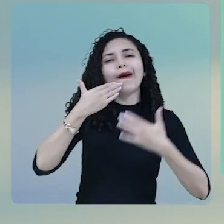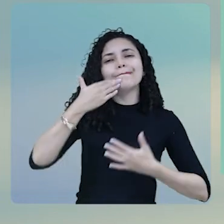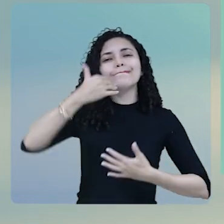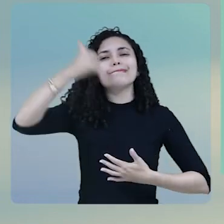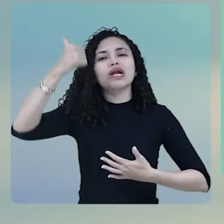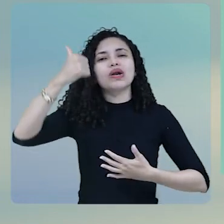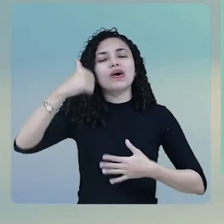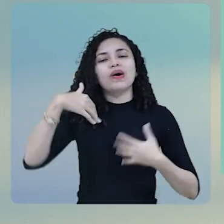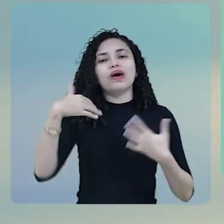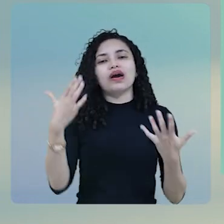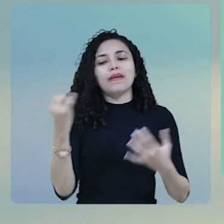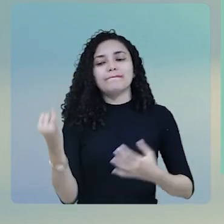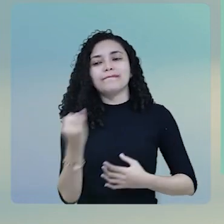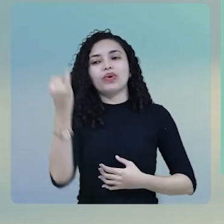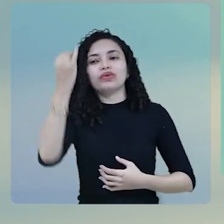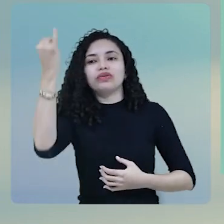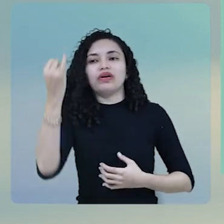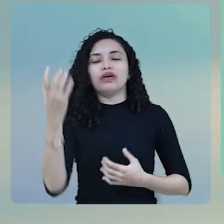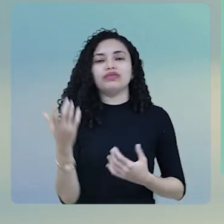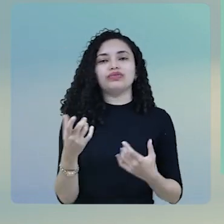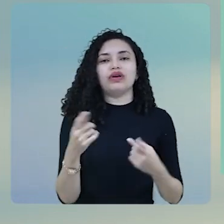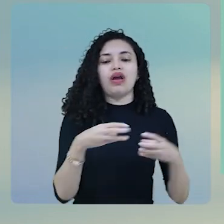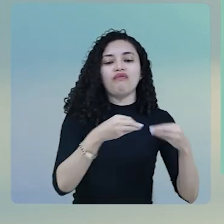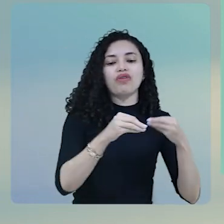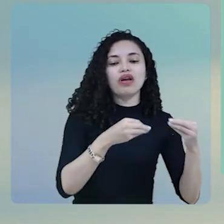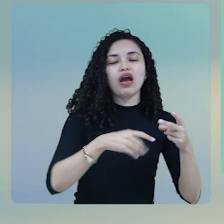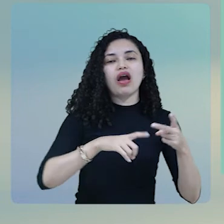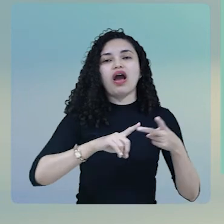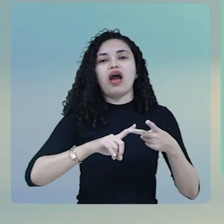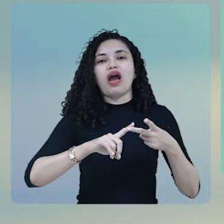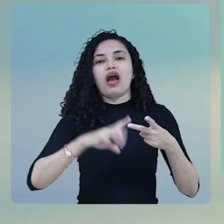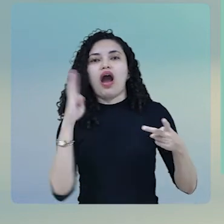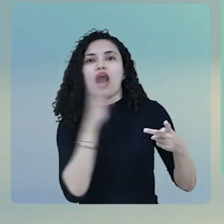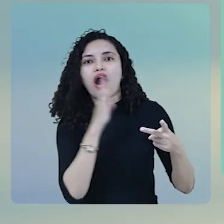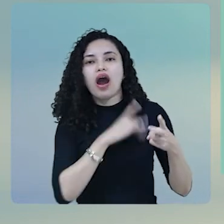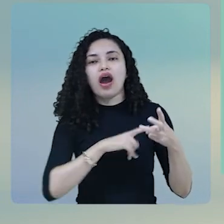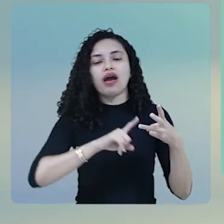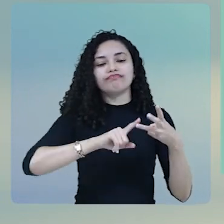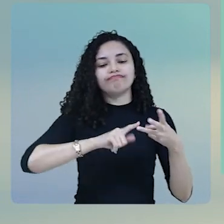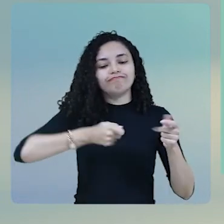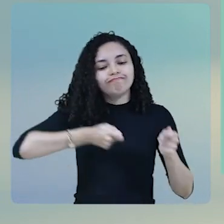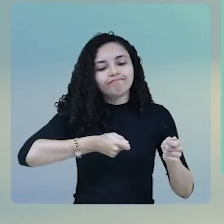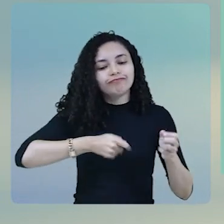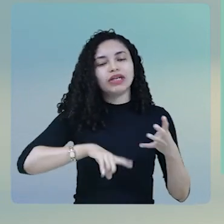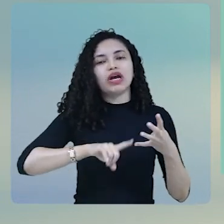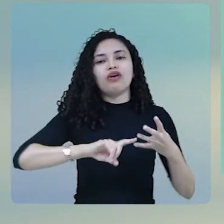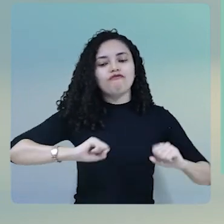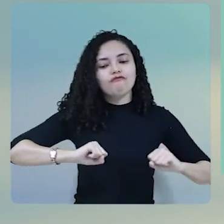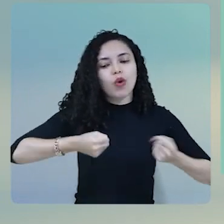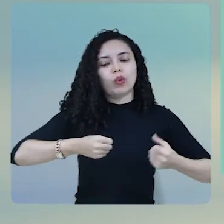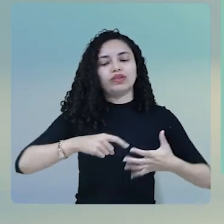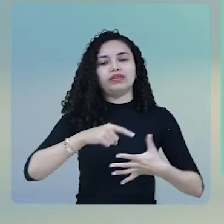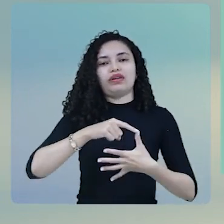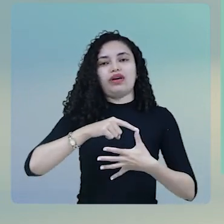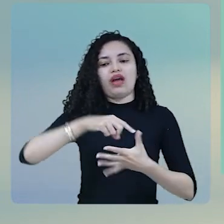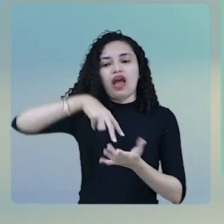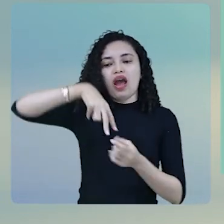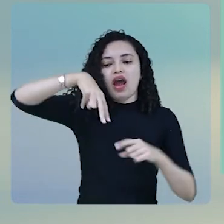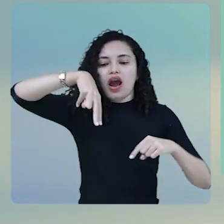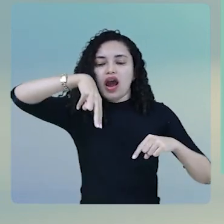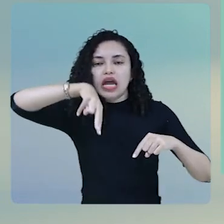física que você considera mais importante para o desenvolvimento do ser humano? Será que é flexibilidade,